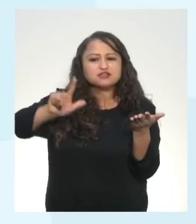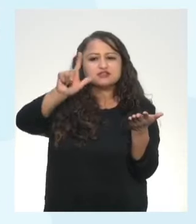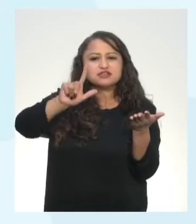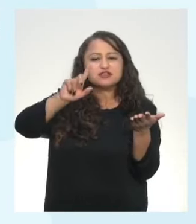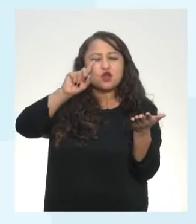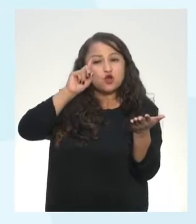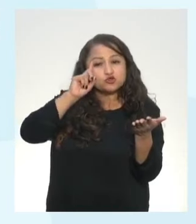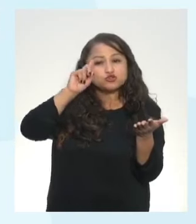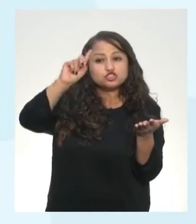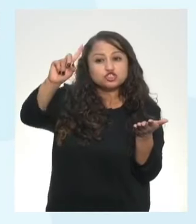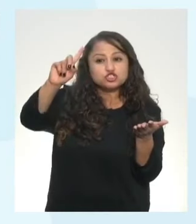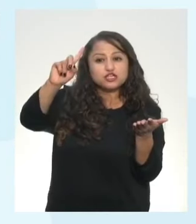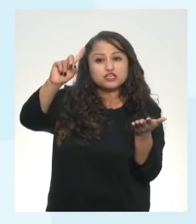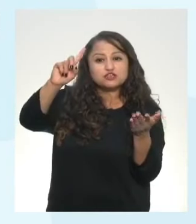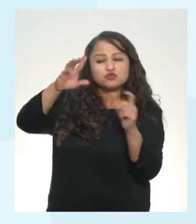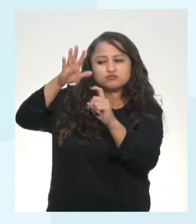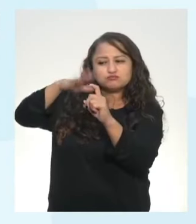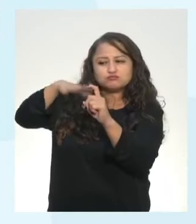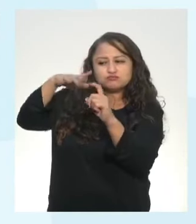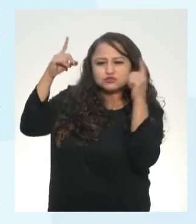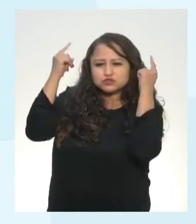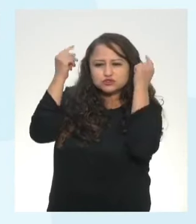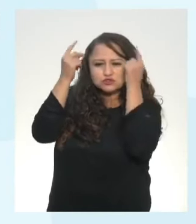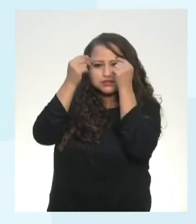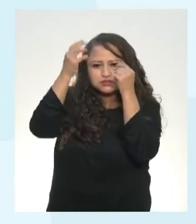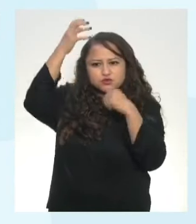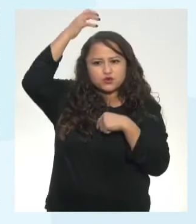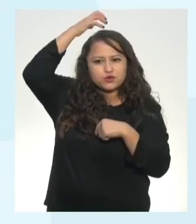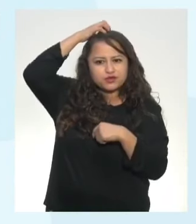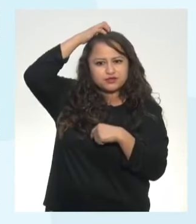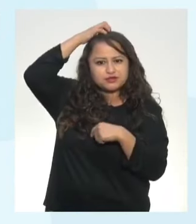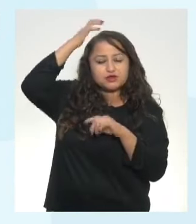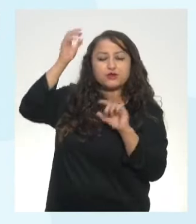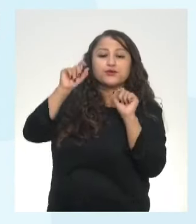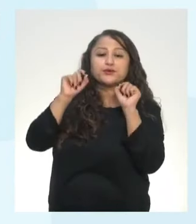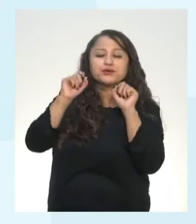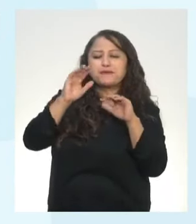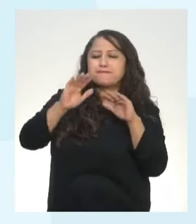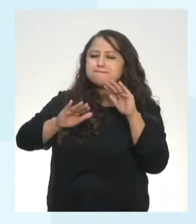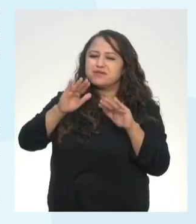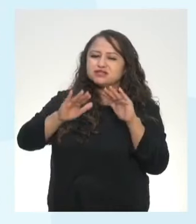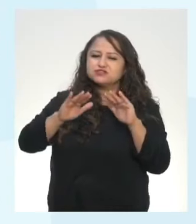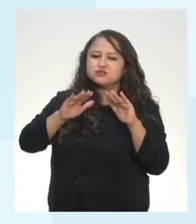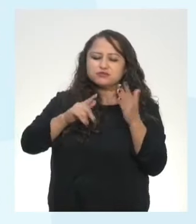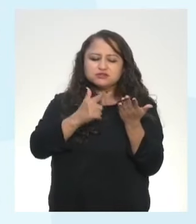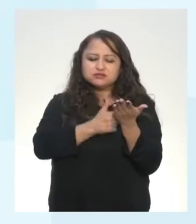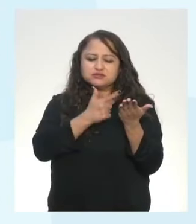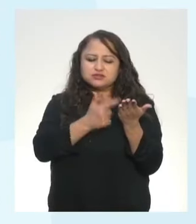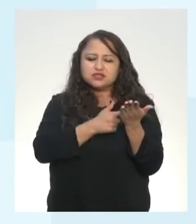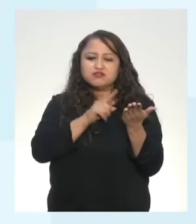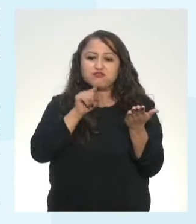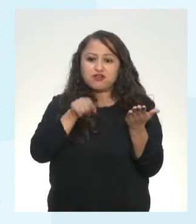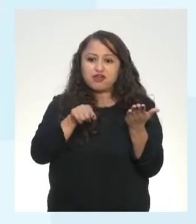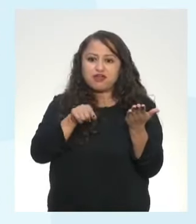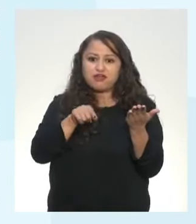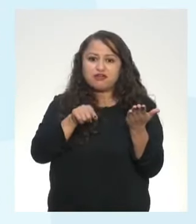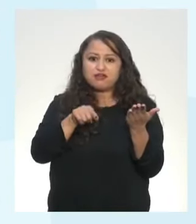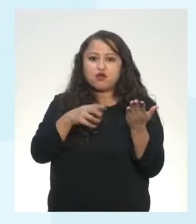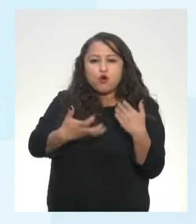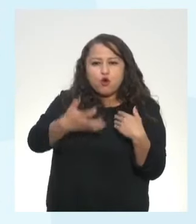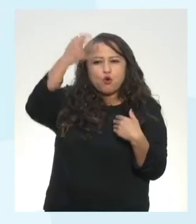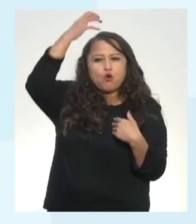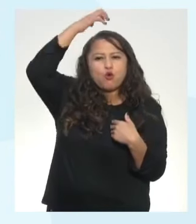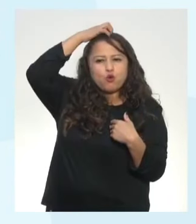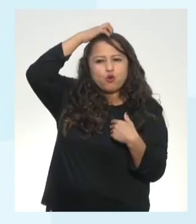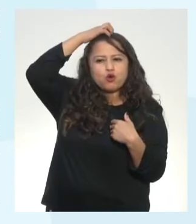dos reis. Então, mais ou menos, gente, a grosso modo, a ideia desse livro é a seguinte: o poder do rei vem